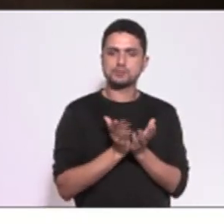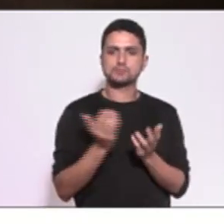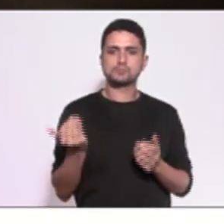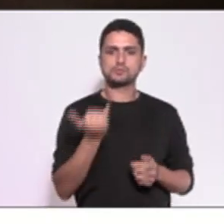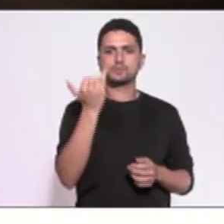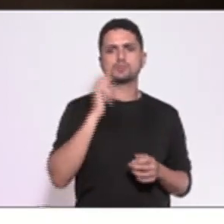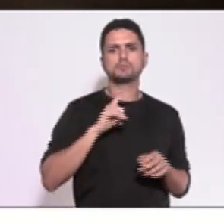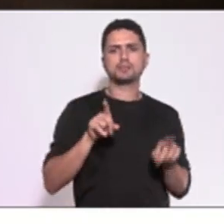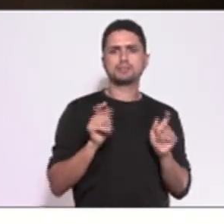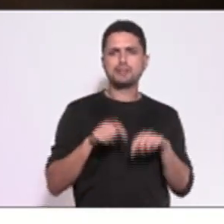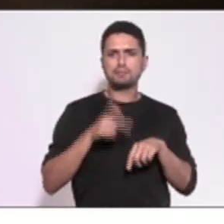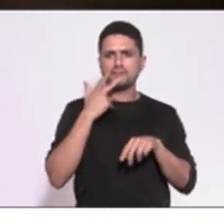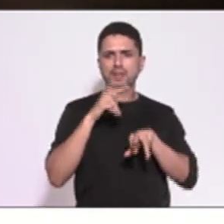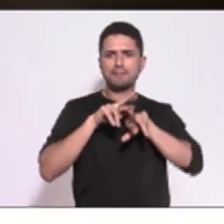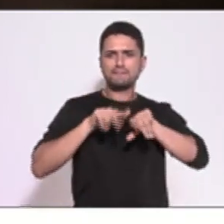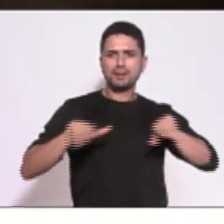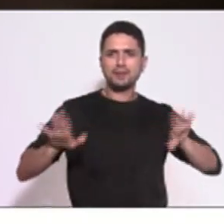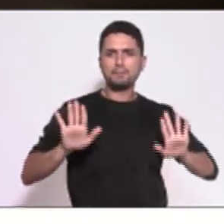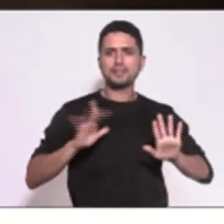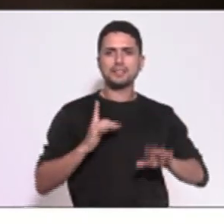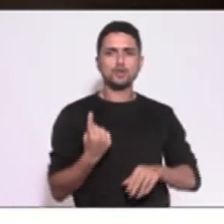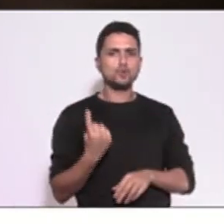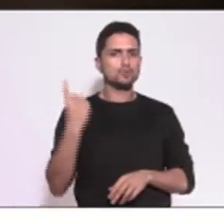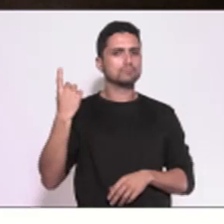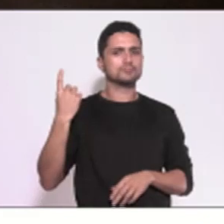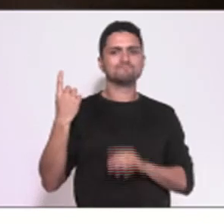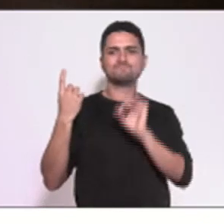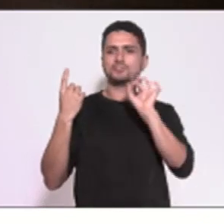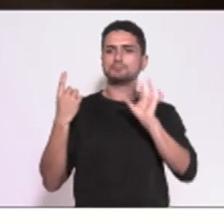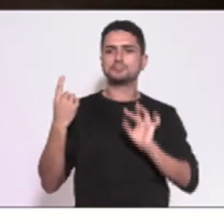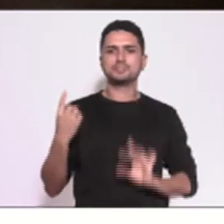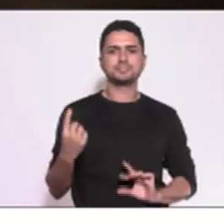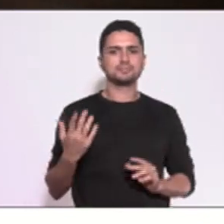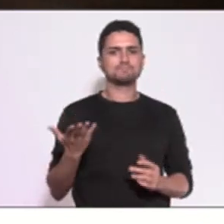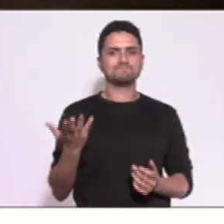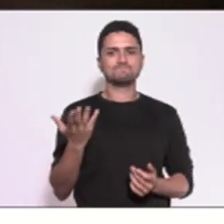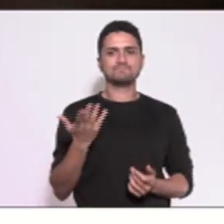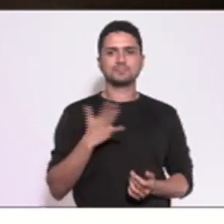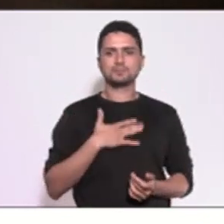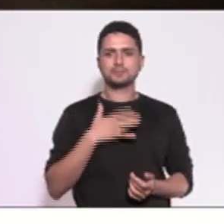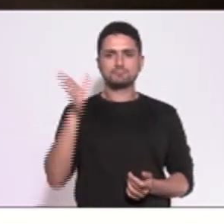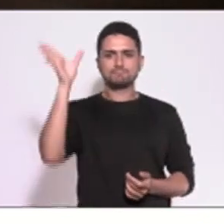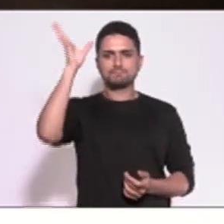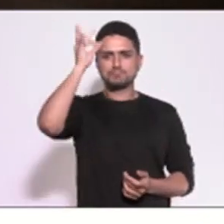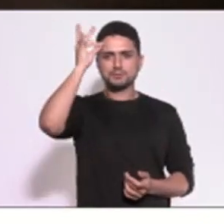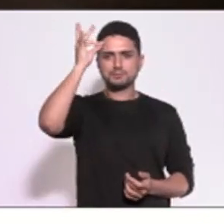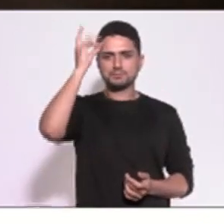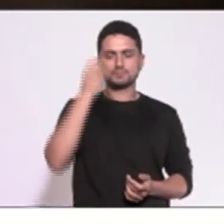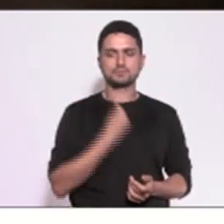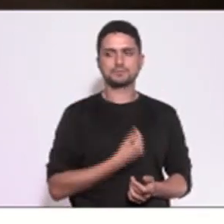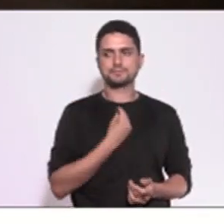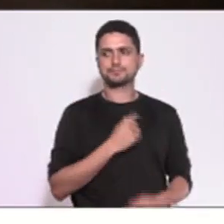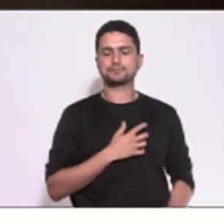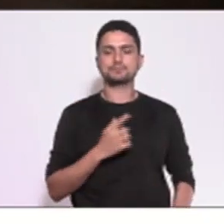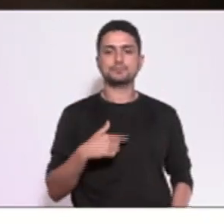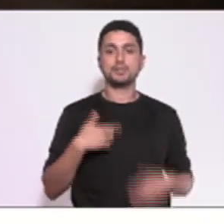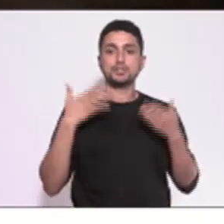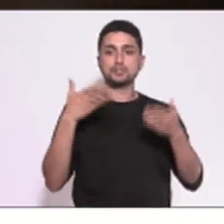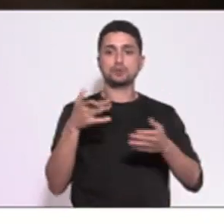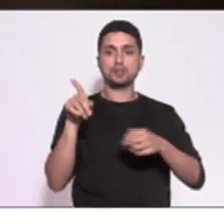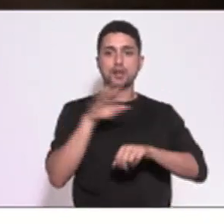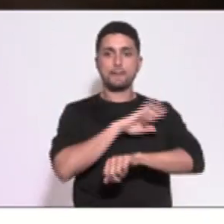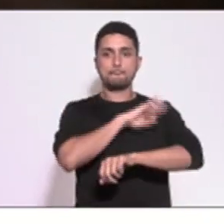falar aqui, mas tem uma que me marcou profundamente. Quando chegamos à montanha de